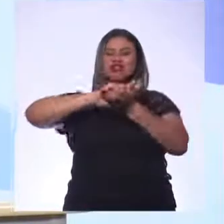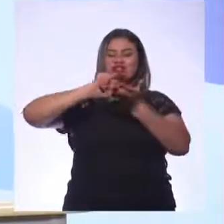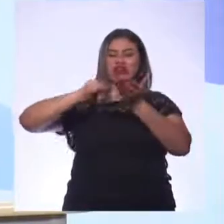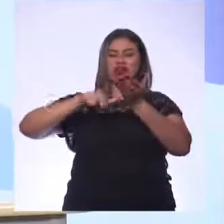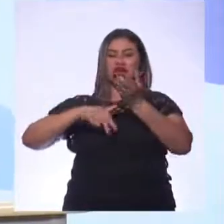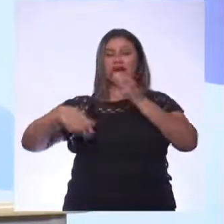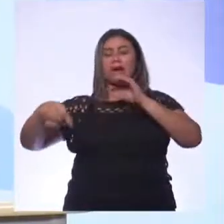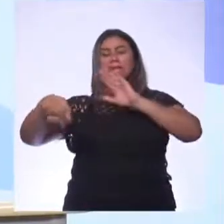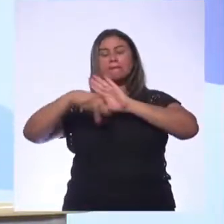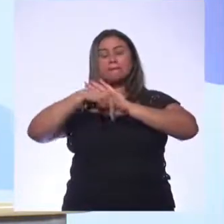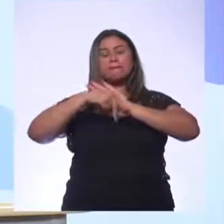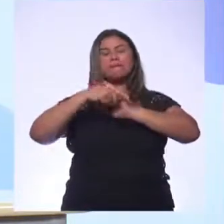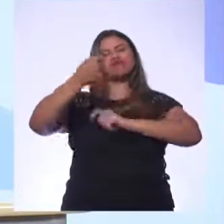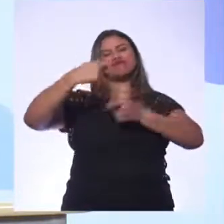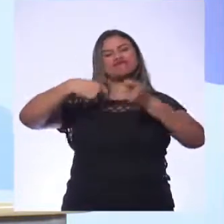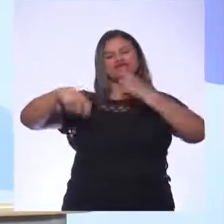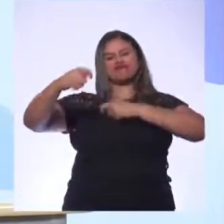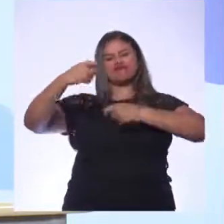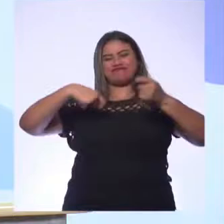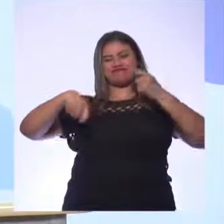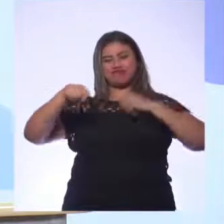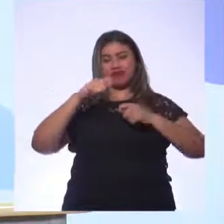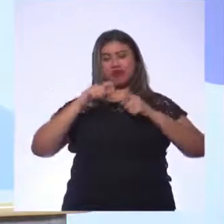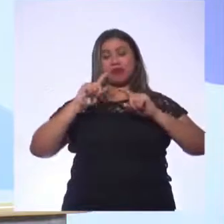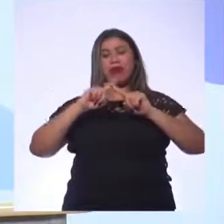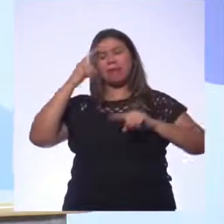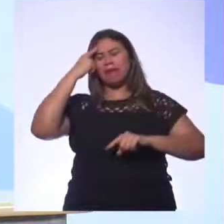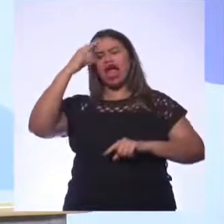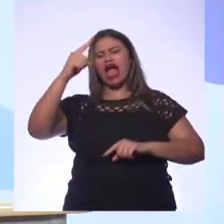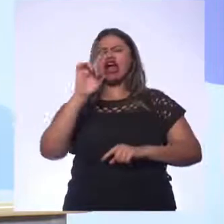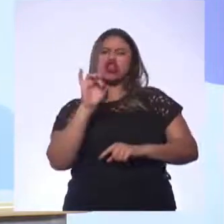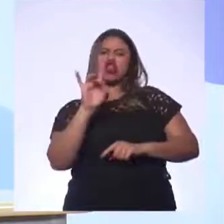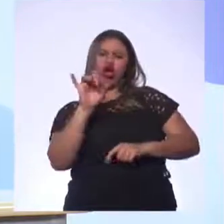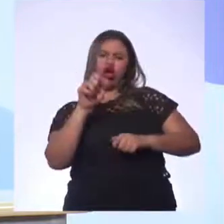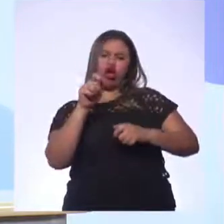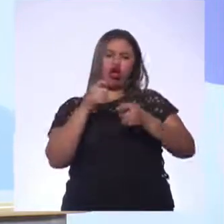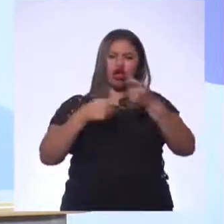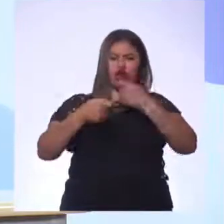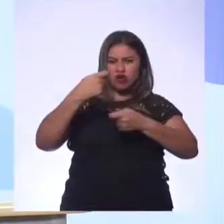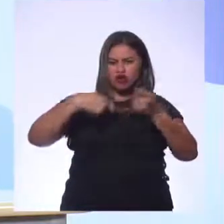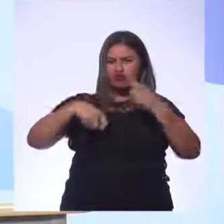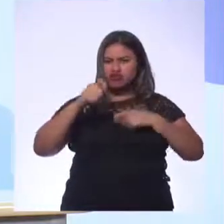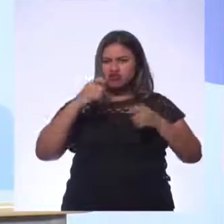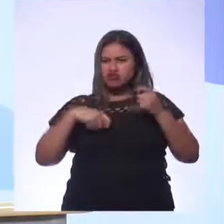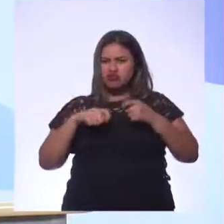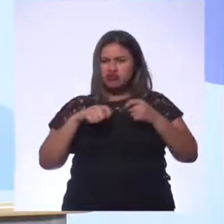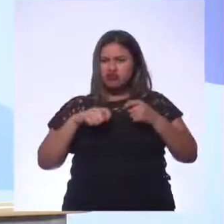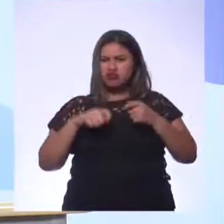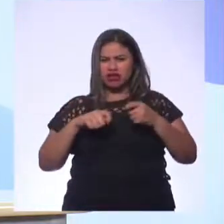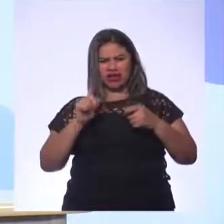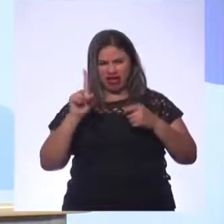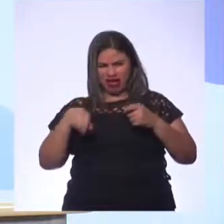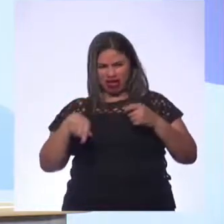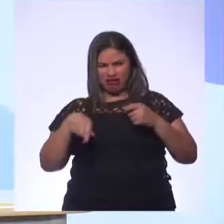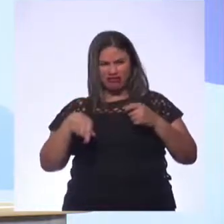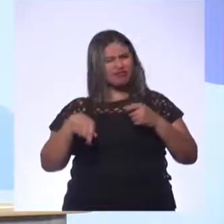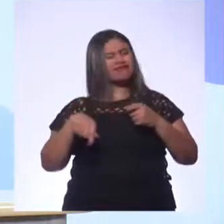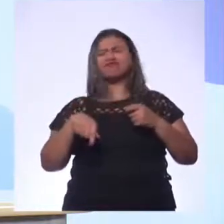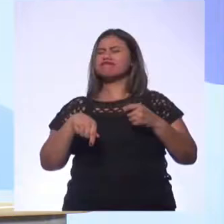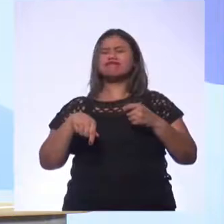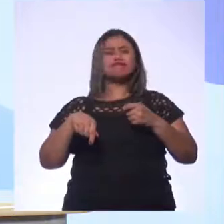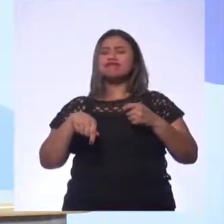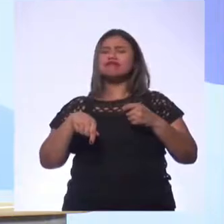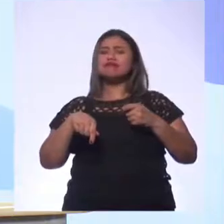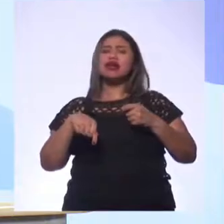estrutura econômica, né? Mas as desigualdades não estão apenas no referencial, né, na análise entre as pessoas